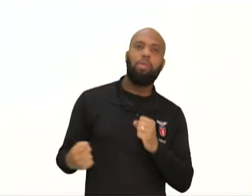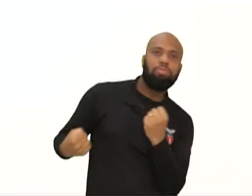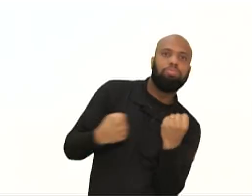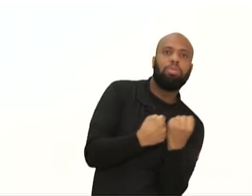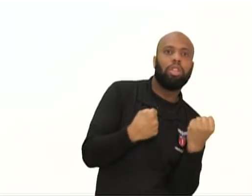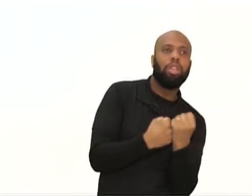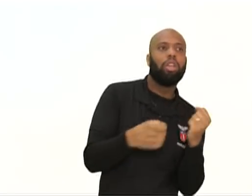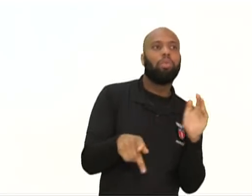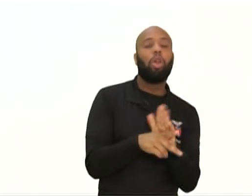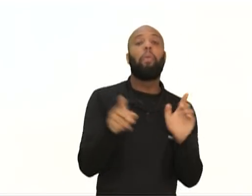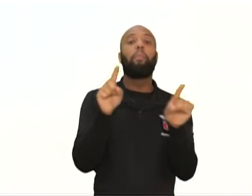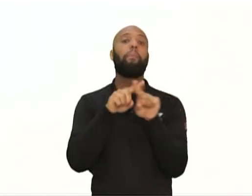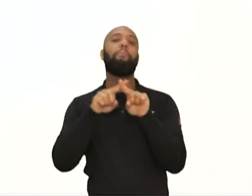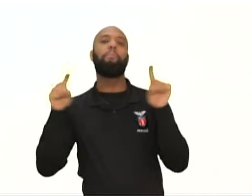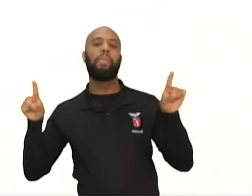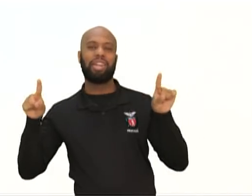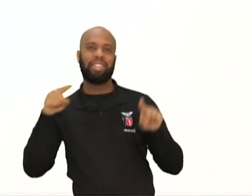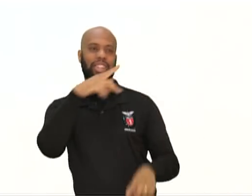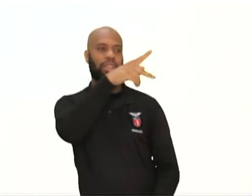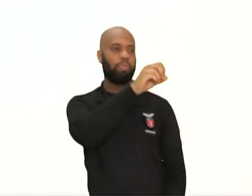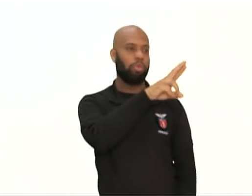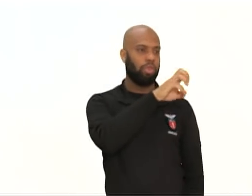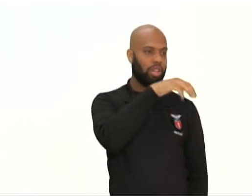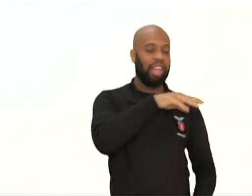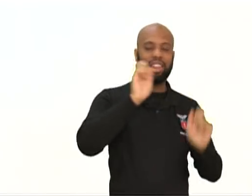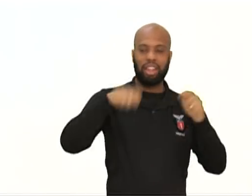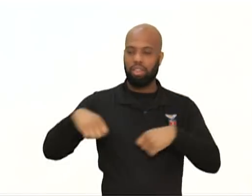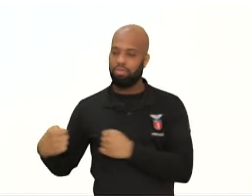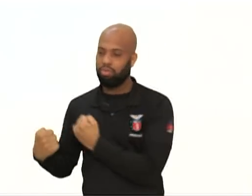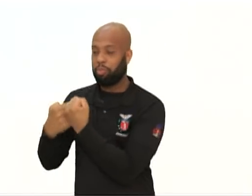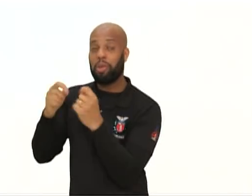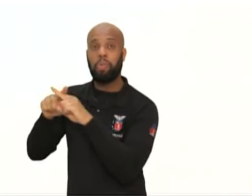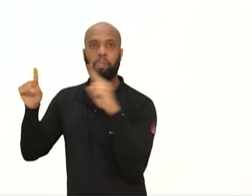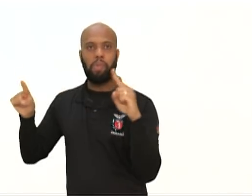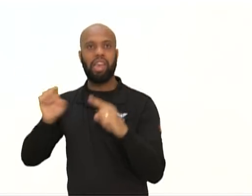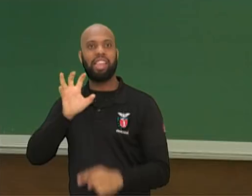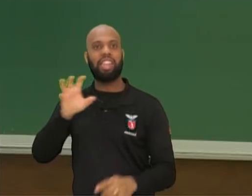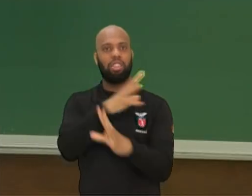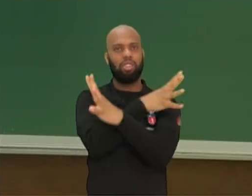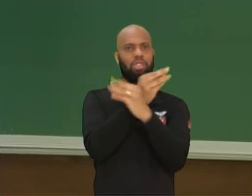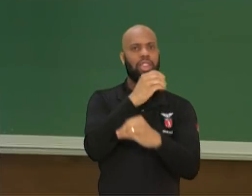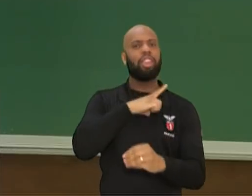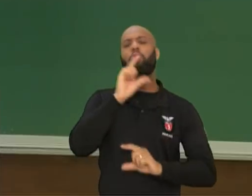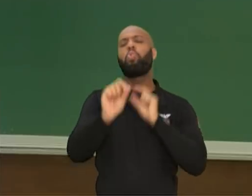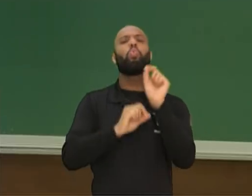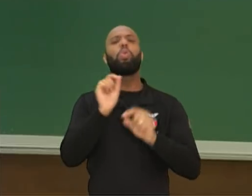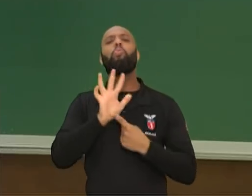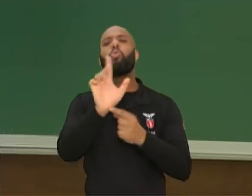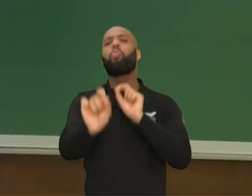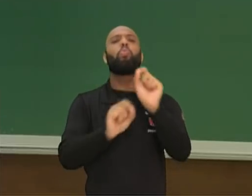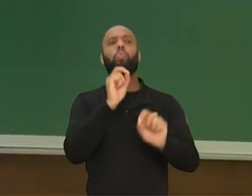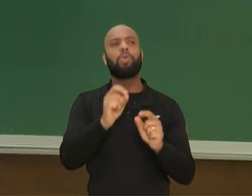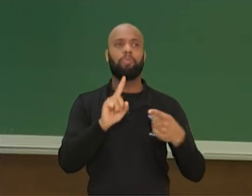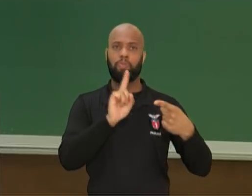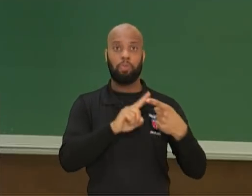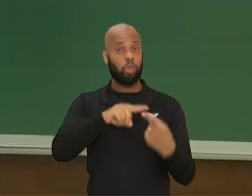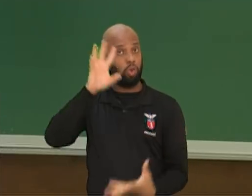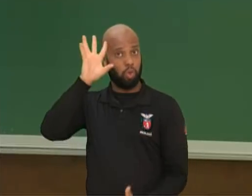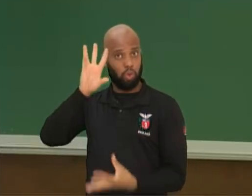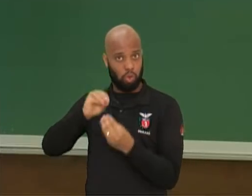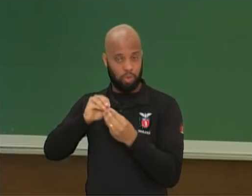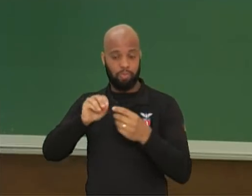conectivo mas. Essas conjunções dão ideia de letra A,